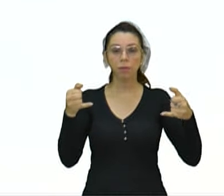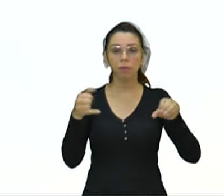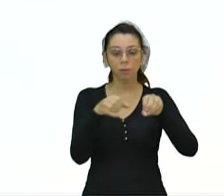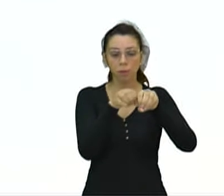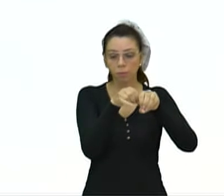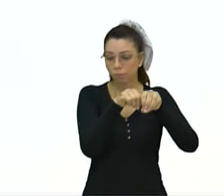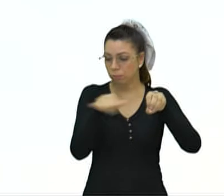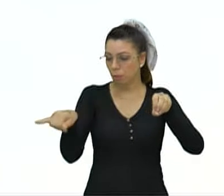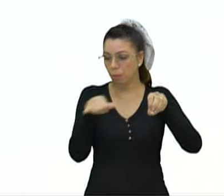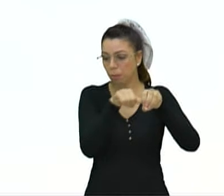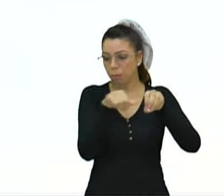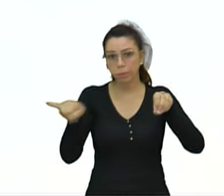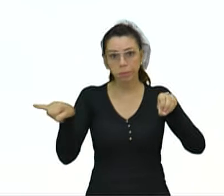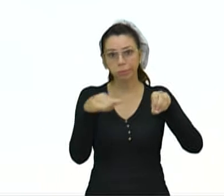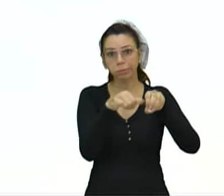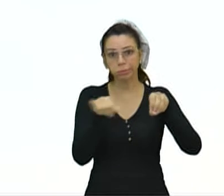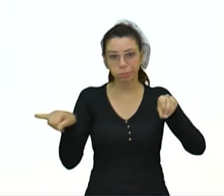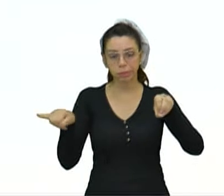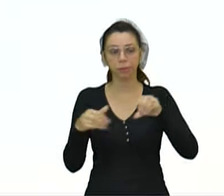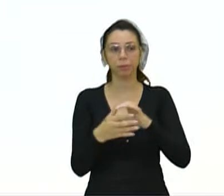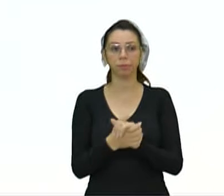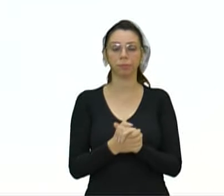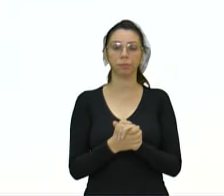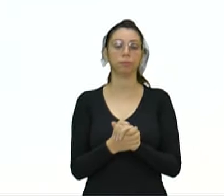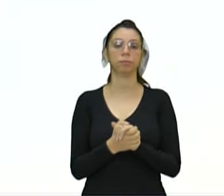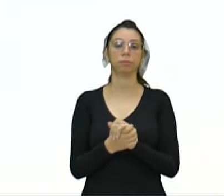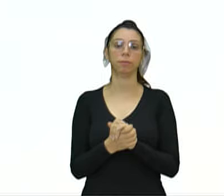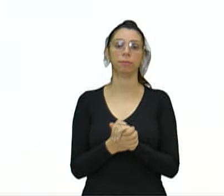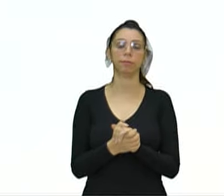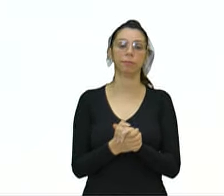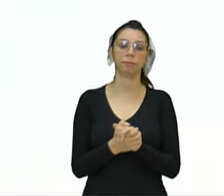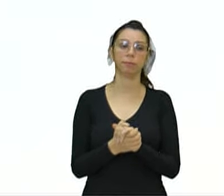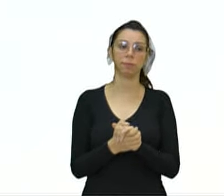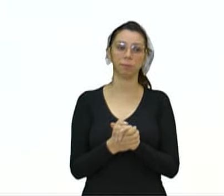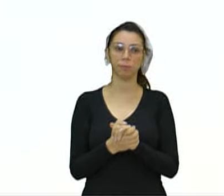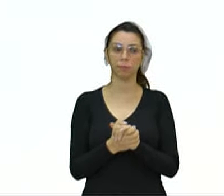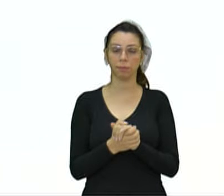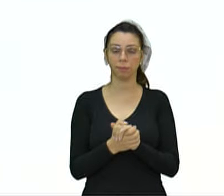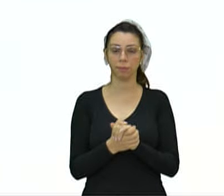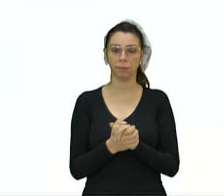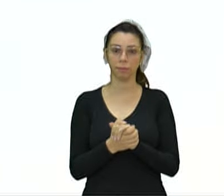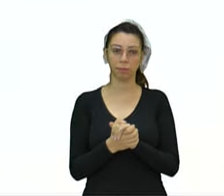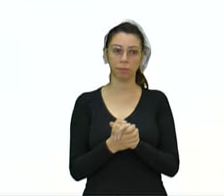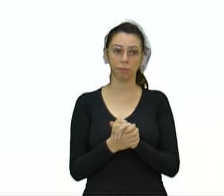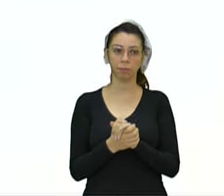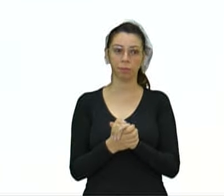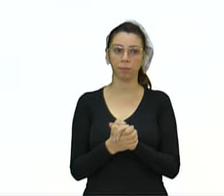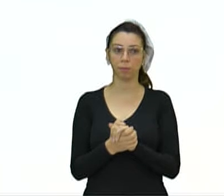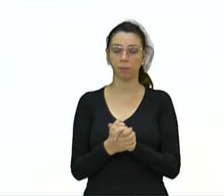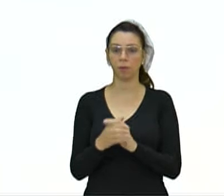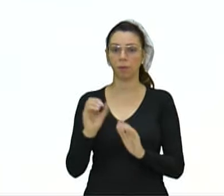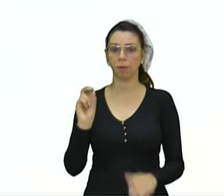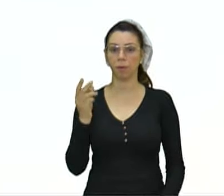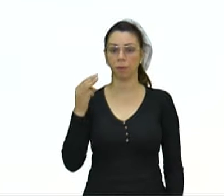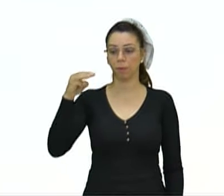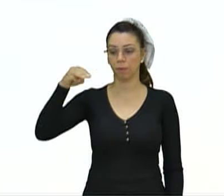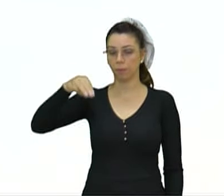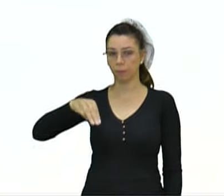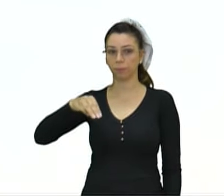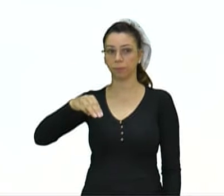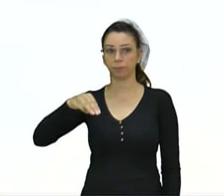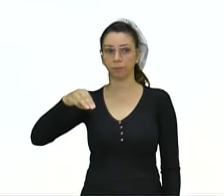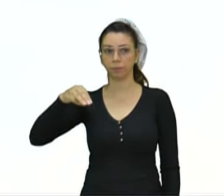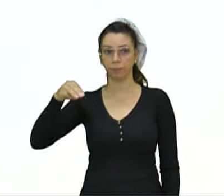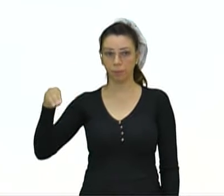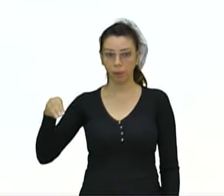passagem de corrente elétrica. Sua unidade no sistema internacional é 1 metro. Então, está dizendo